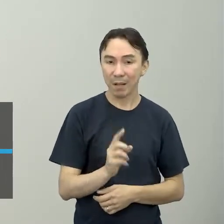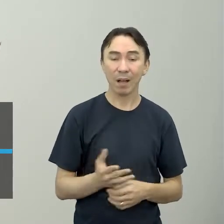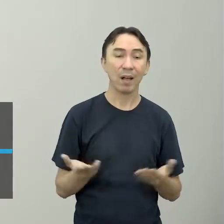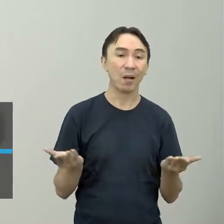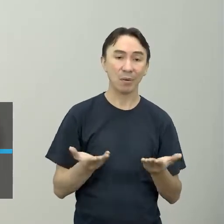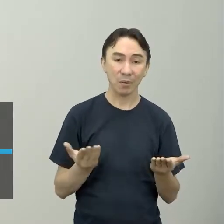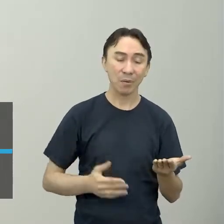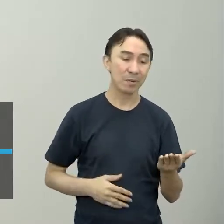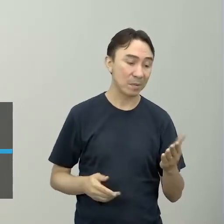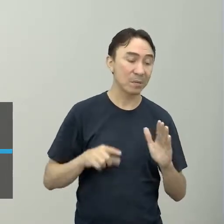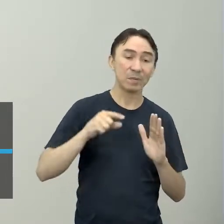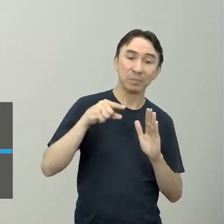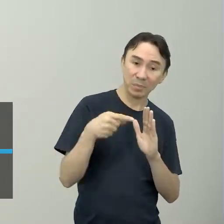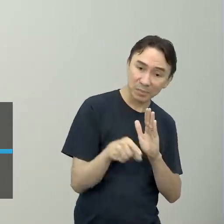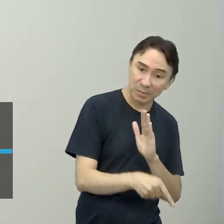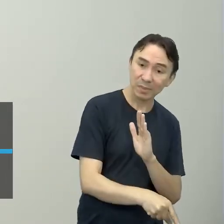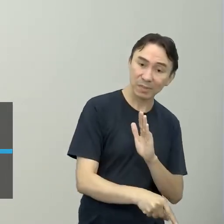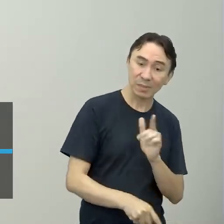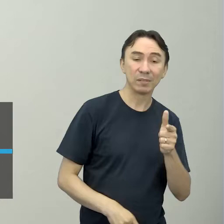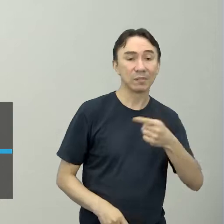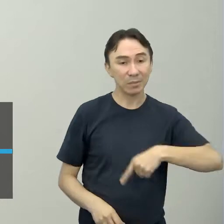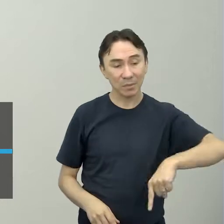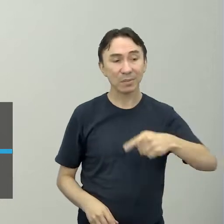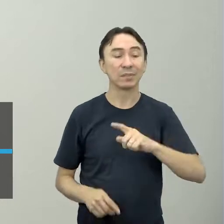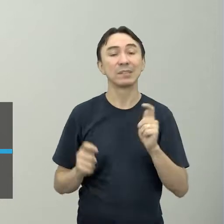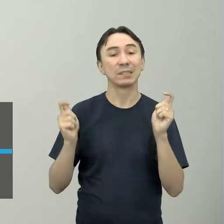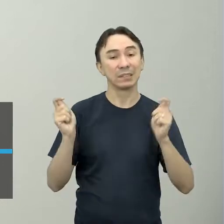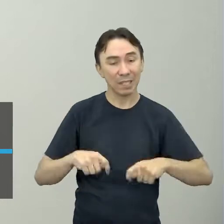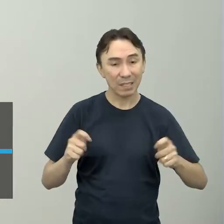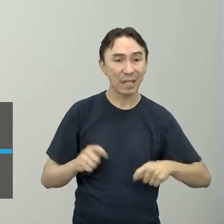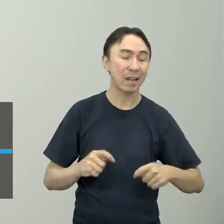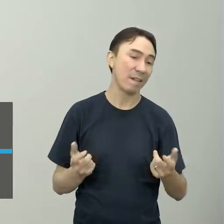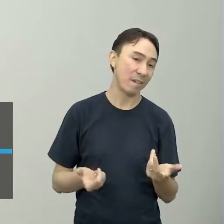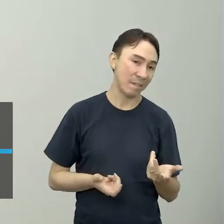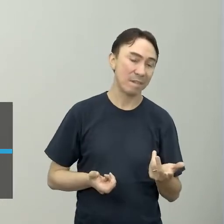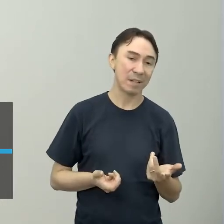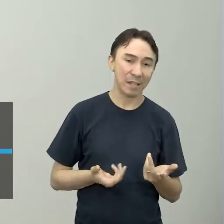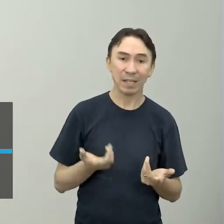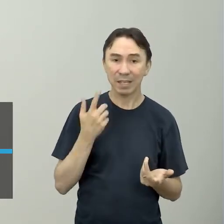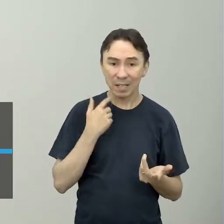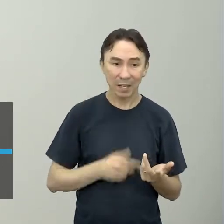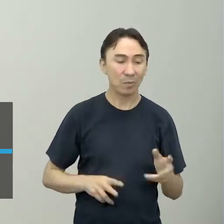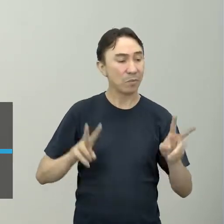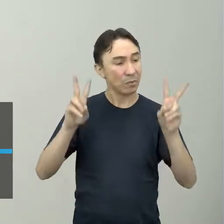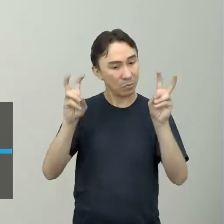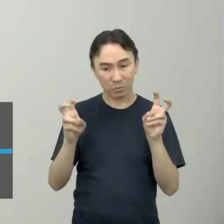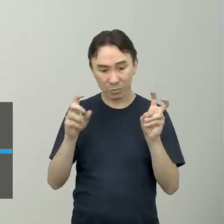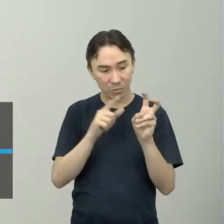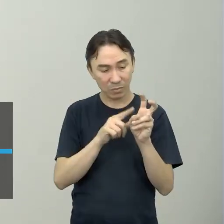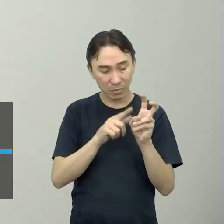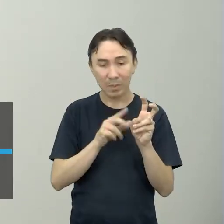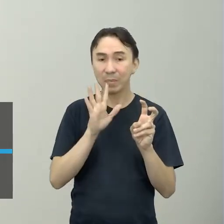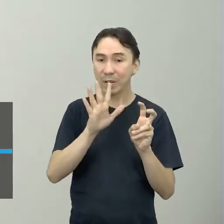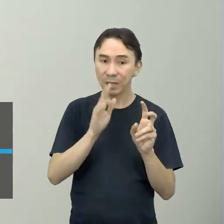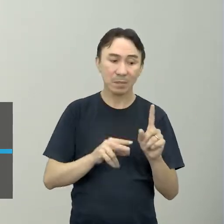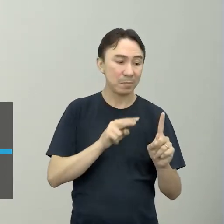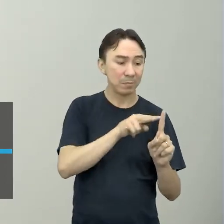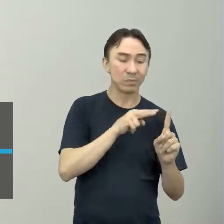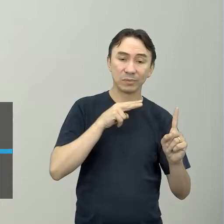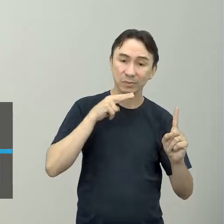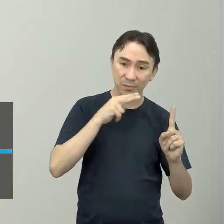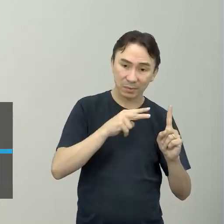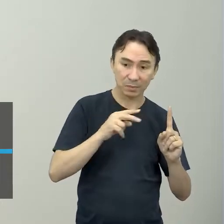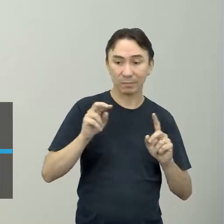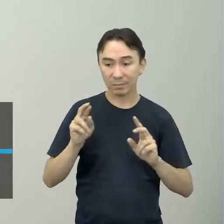com os aprofundamentos, é que a gente consiga estar sempre falando, vamos dizer, sobre o mesmo assunto, só que por outras visões, né, que são as